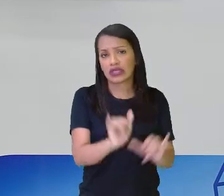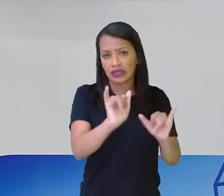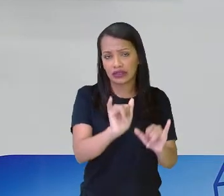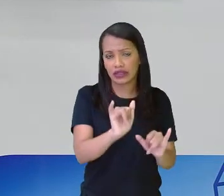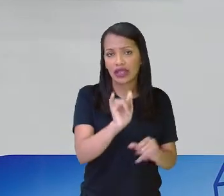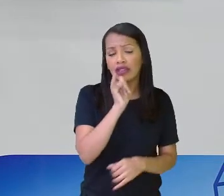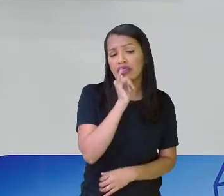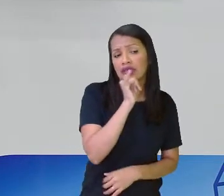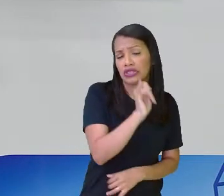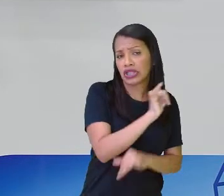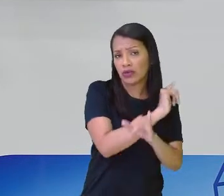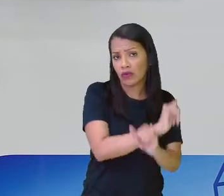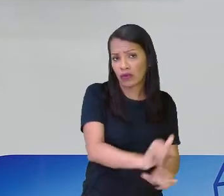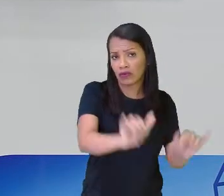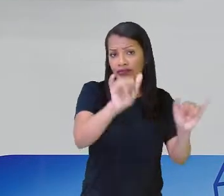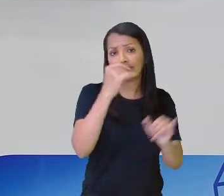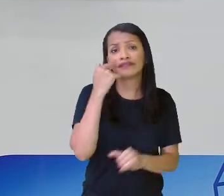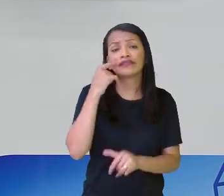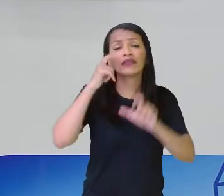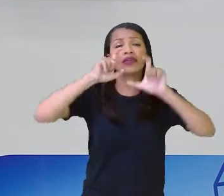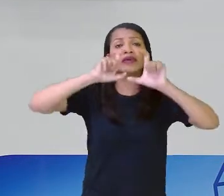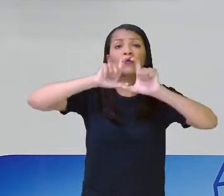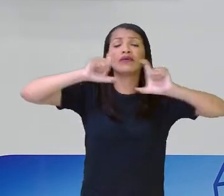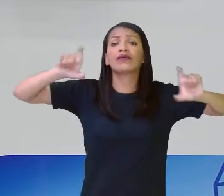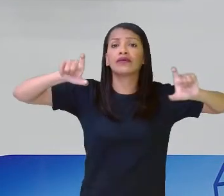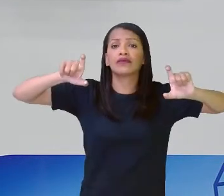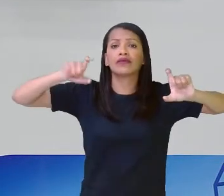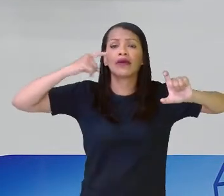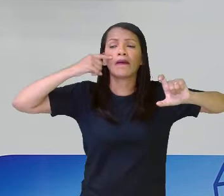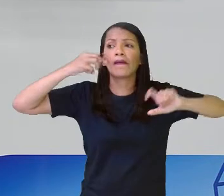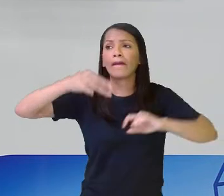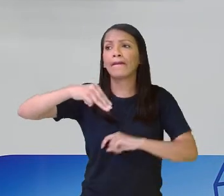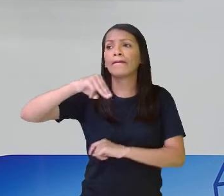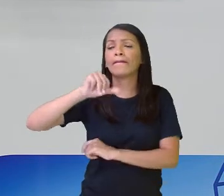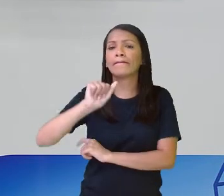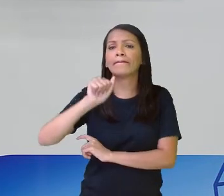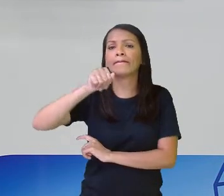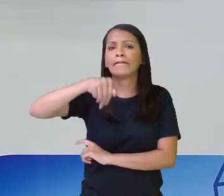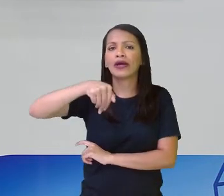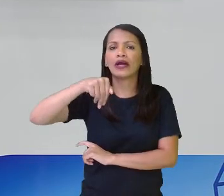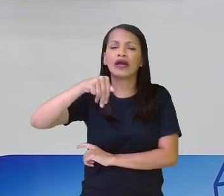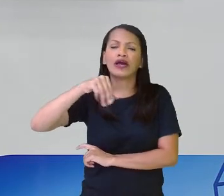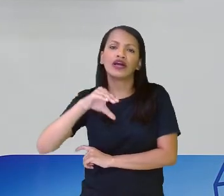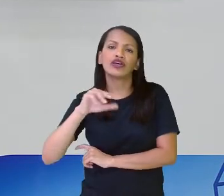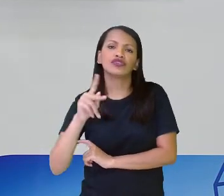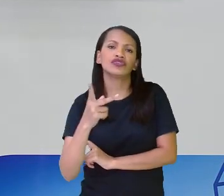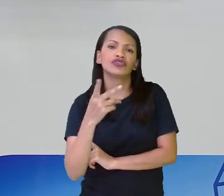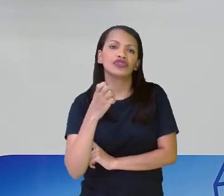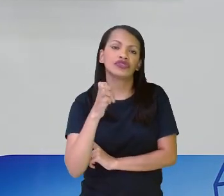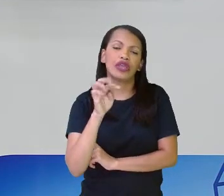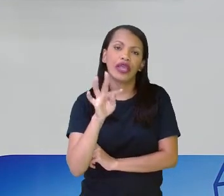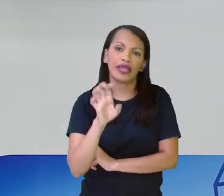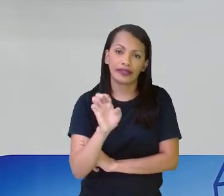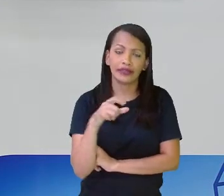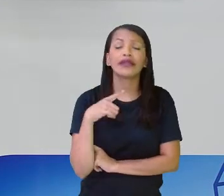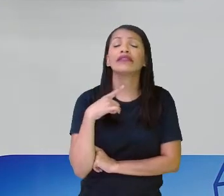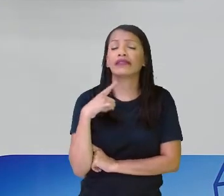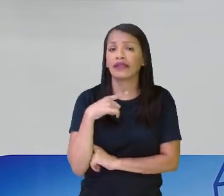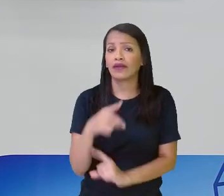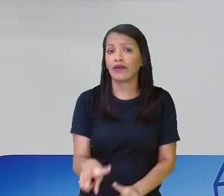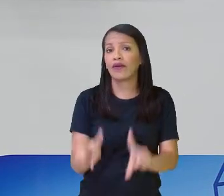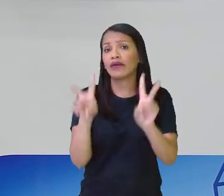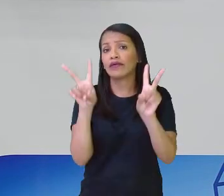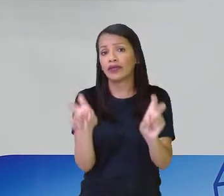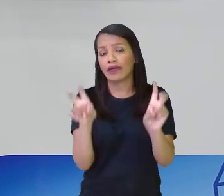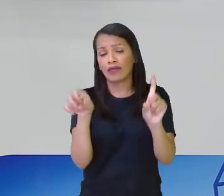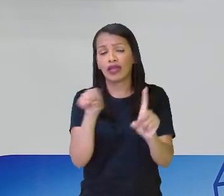título, que é aquele nome grande lá em cima que a gente chama de manchete, e tem foco em temas sociais,